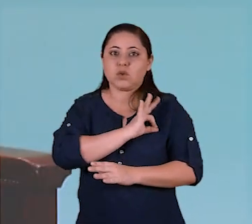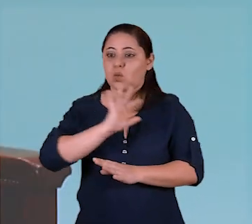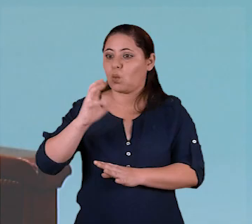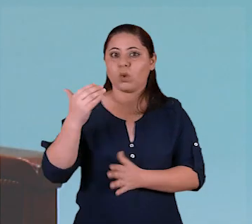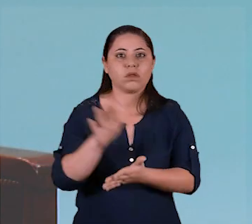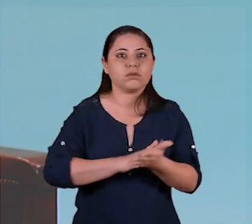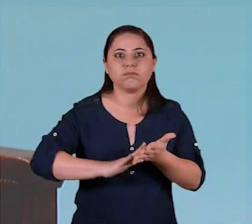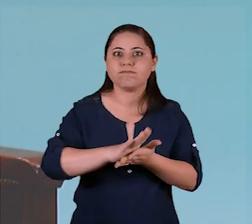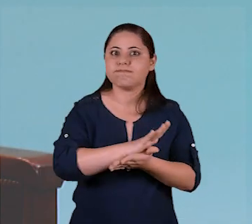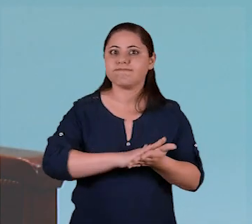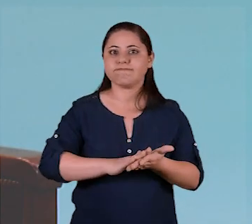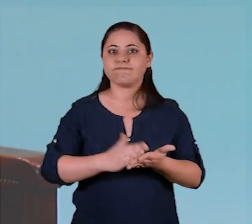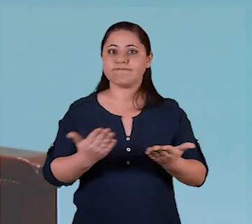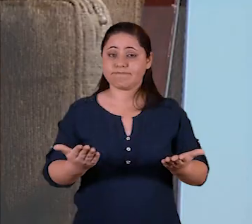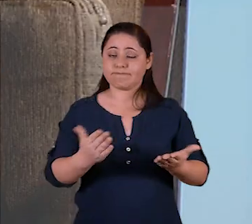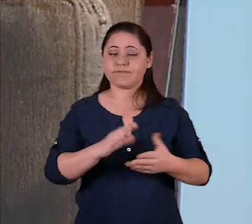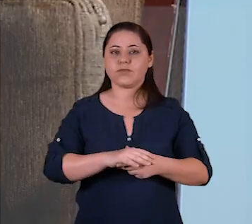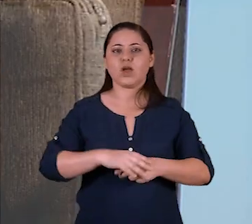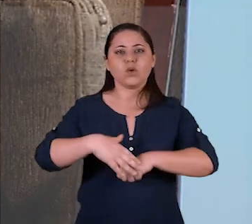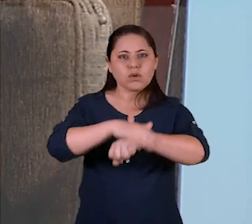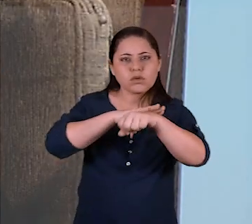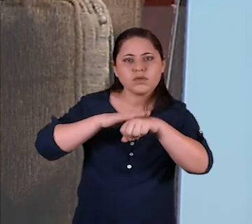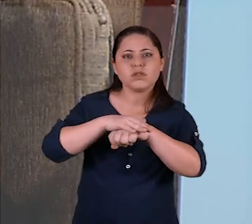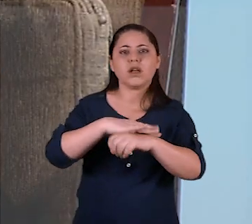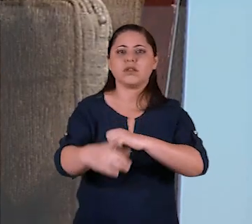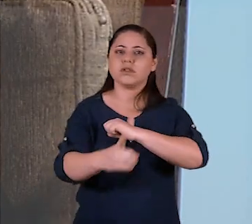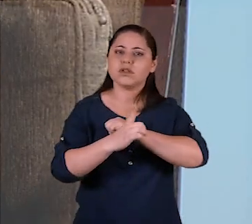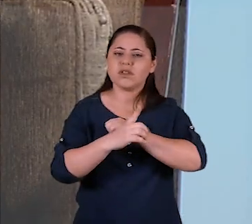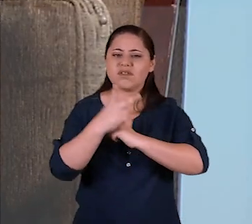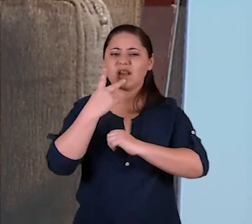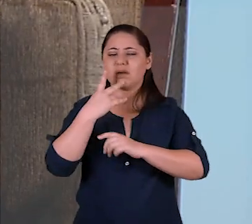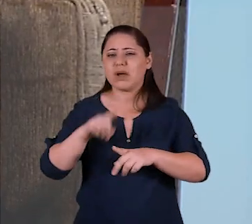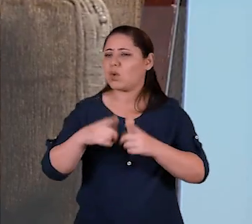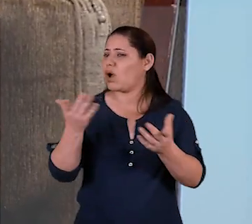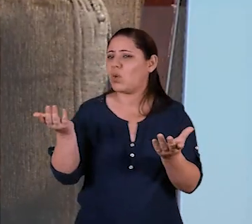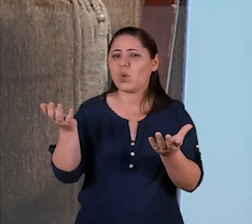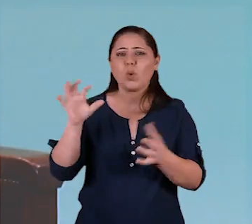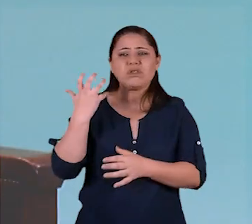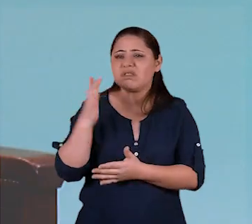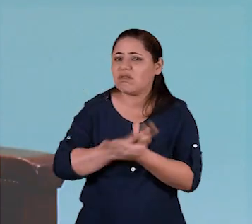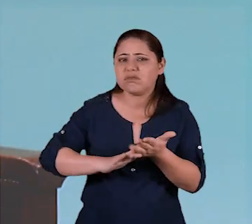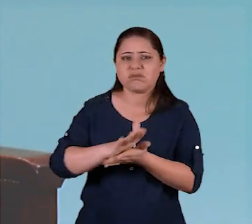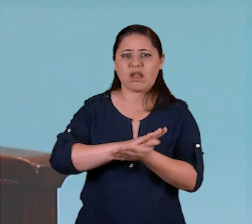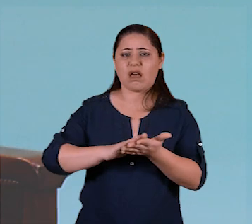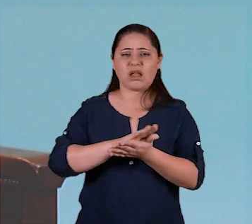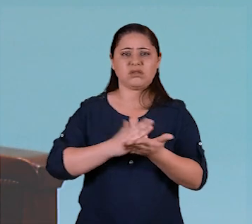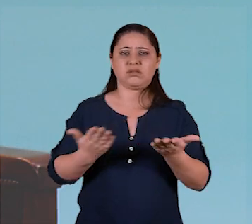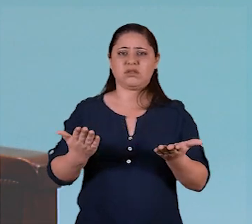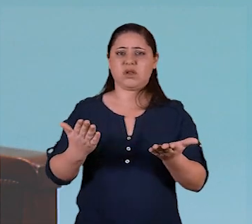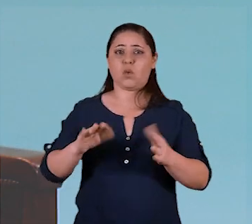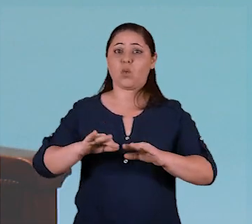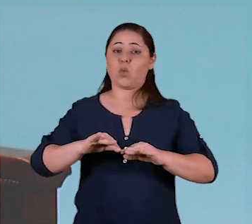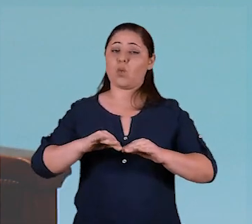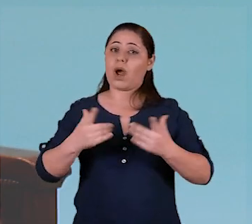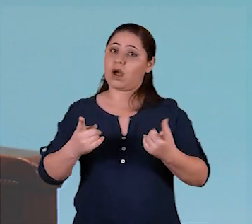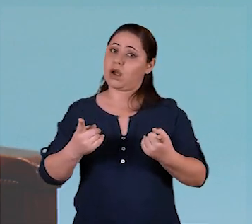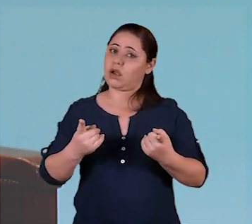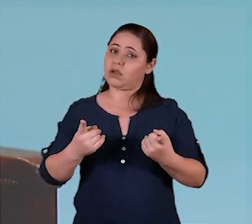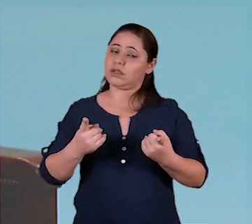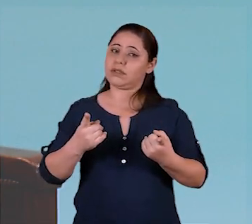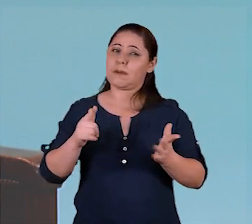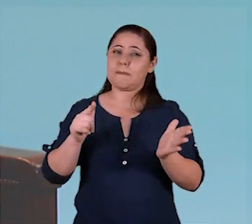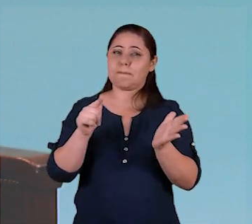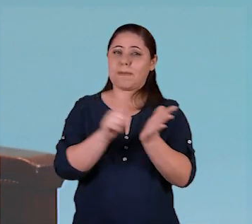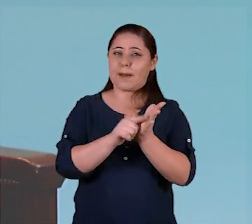não acontecer nada. Nós conversamos com elas, atendemos elas e elas falam, mas não aconteceu nada, não vai acontecer nada. Quando, na verdade, uma